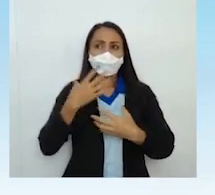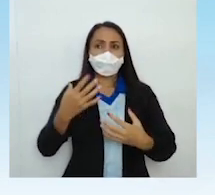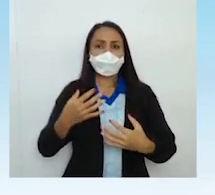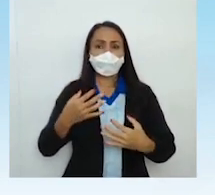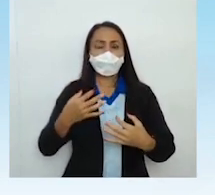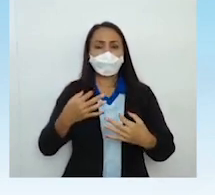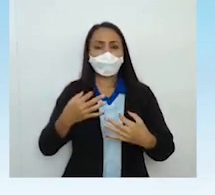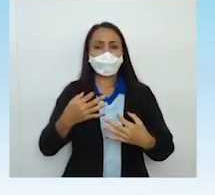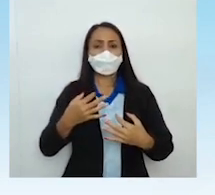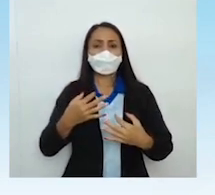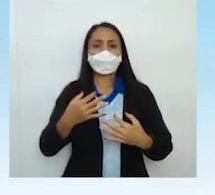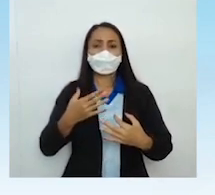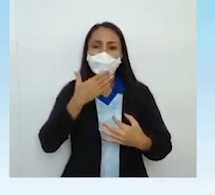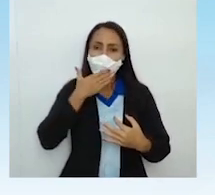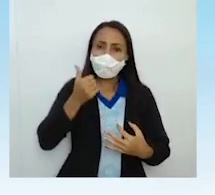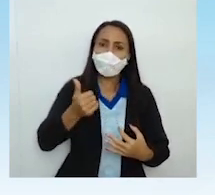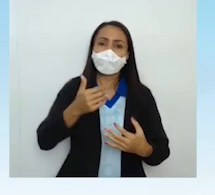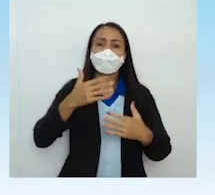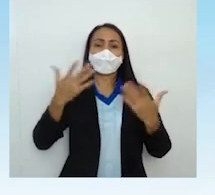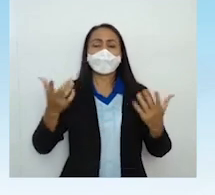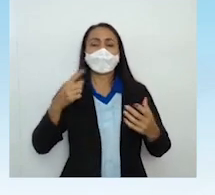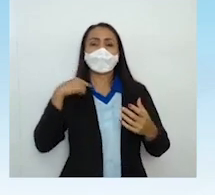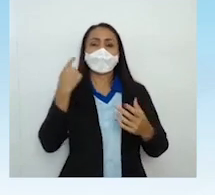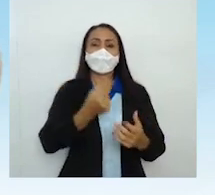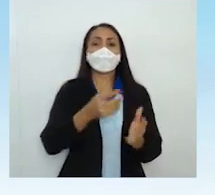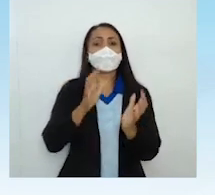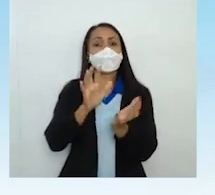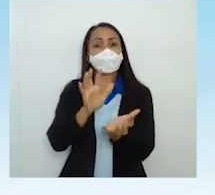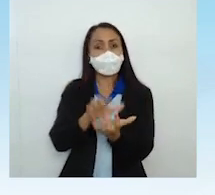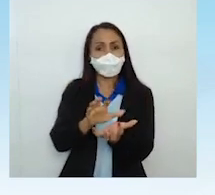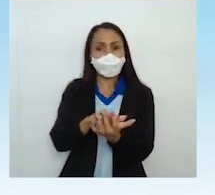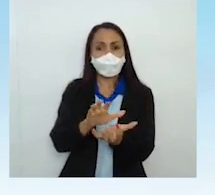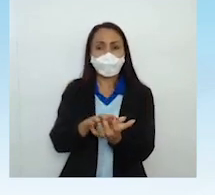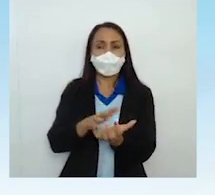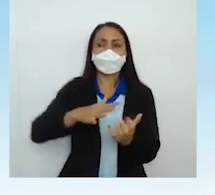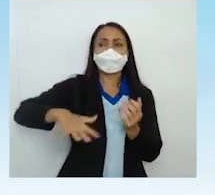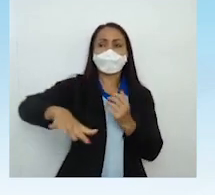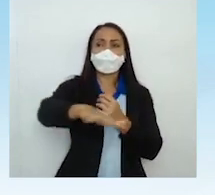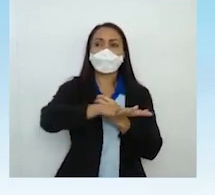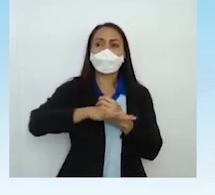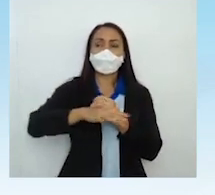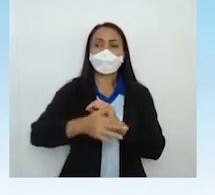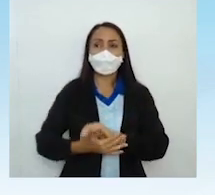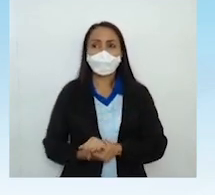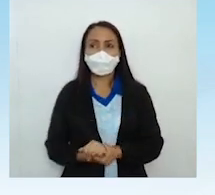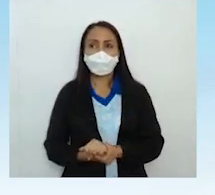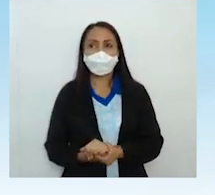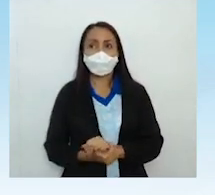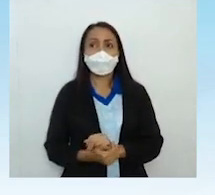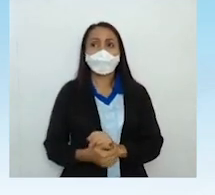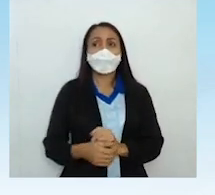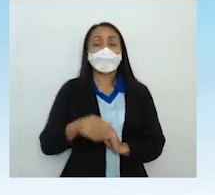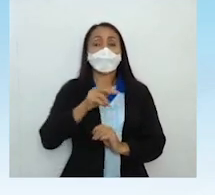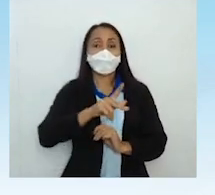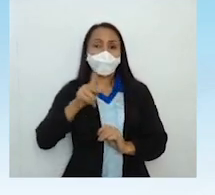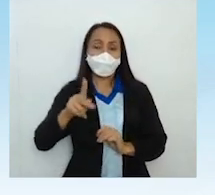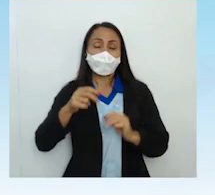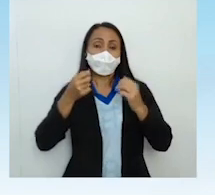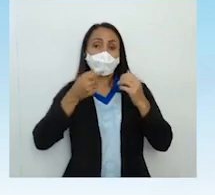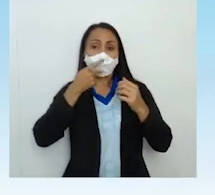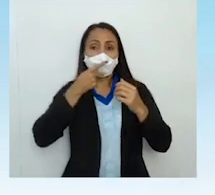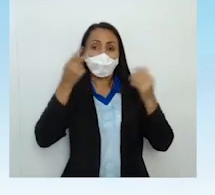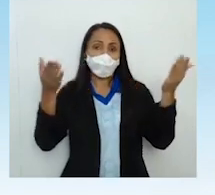pertencimento, né, nós somos pernambucanos, nós somos uma terra, né? E é importante que o professor citou agora, porque ele não estava nem aqui no nosso